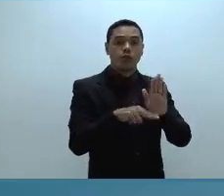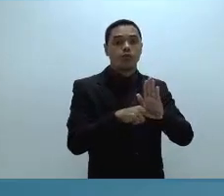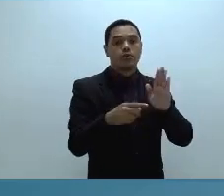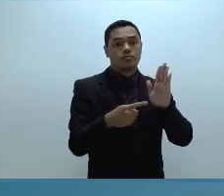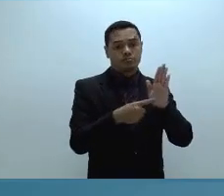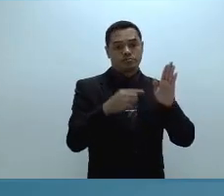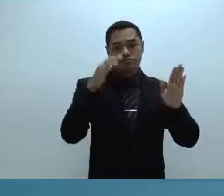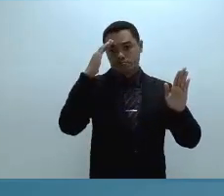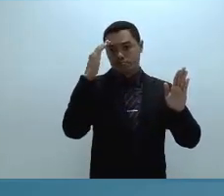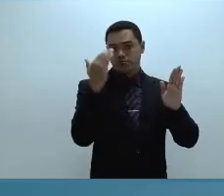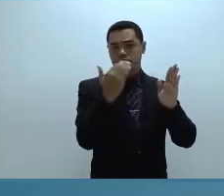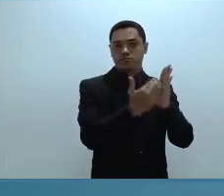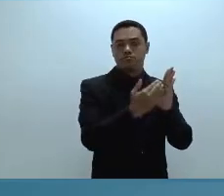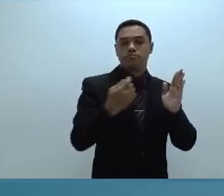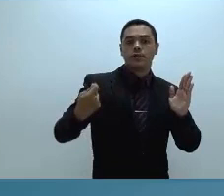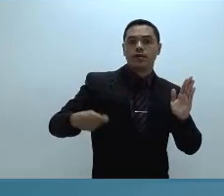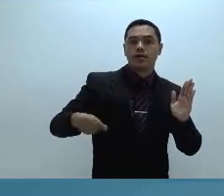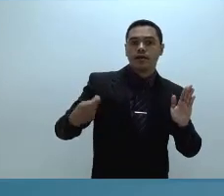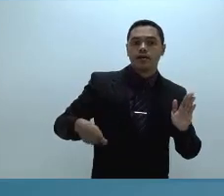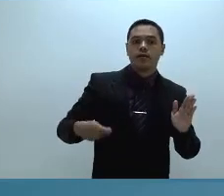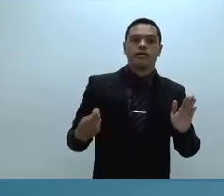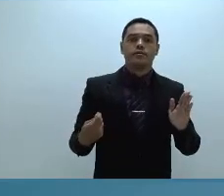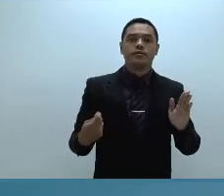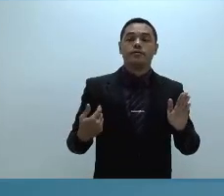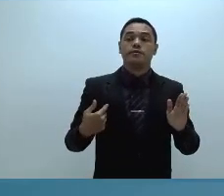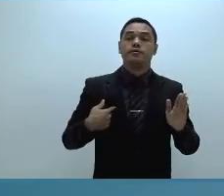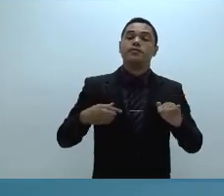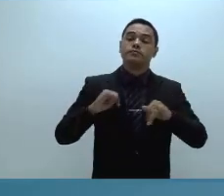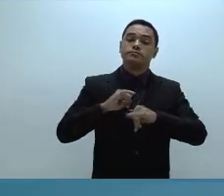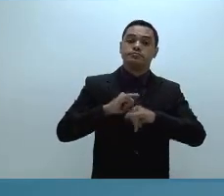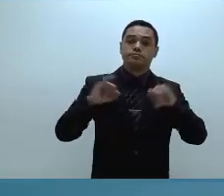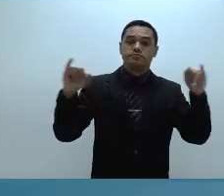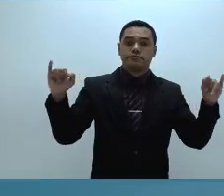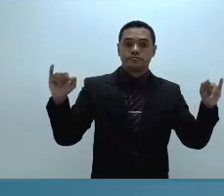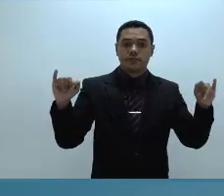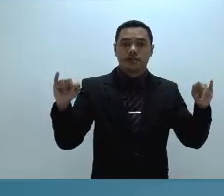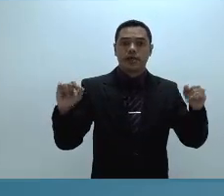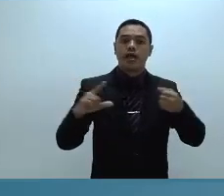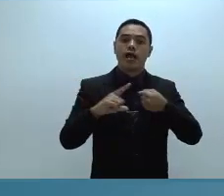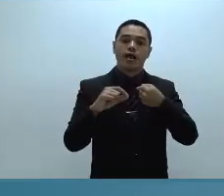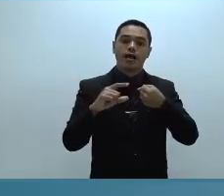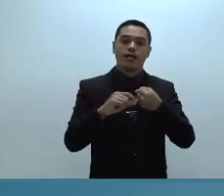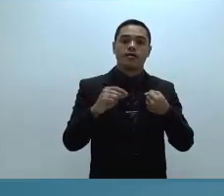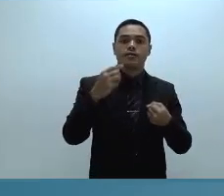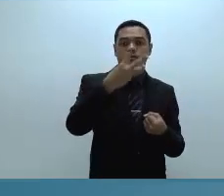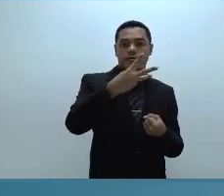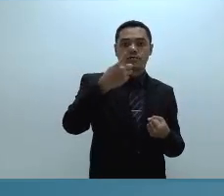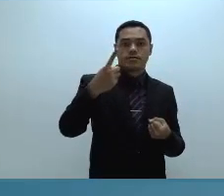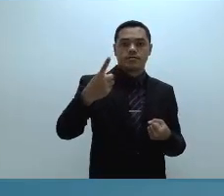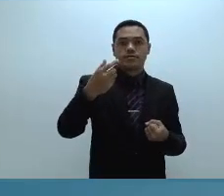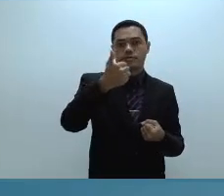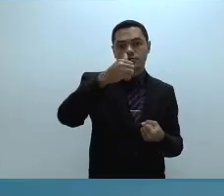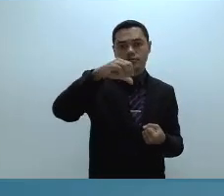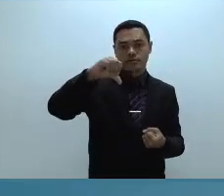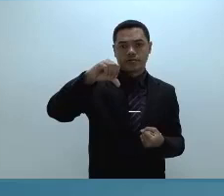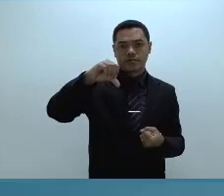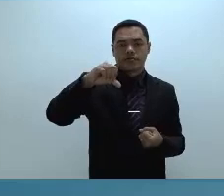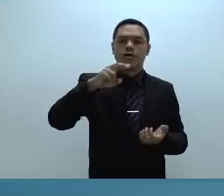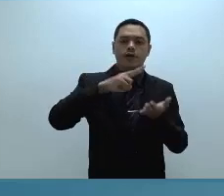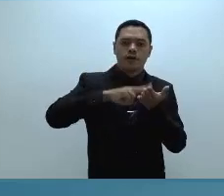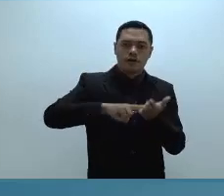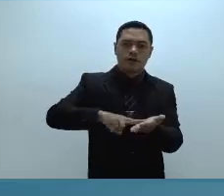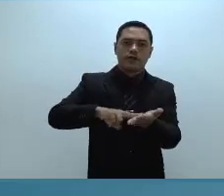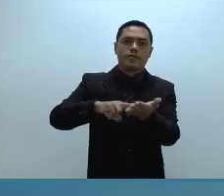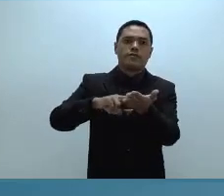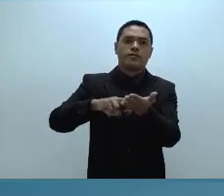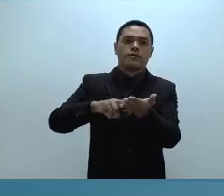originárias. Portanto, deve ser declarado constitucional o artigo 31, 19 da Carta